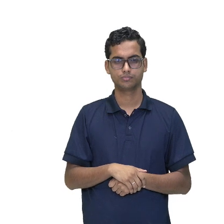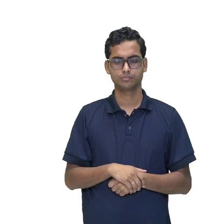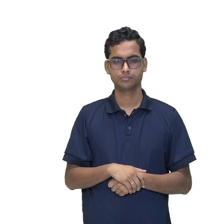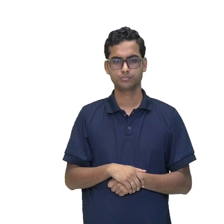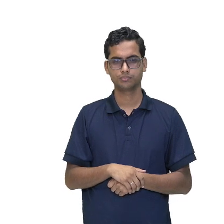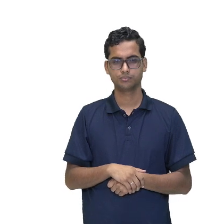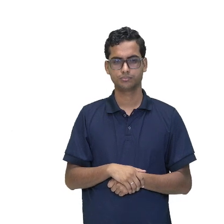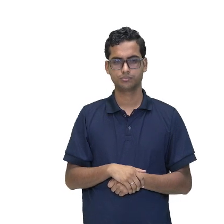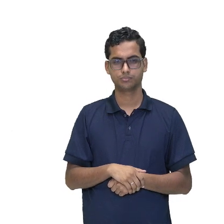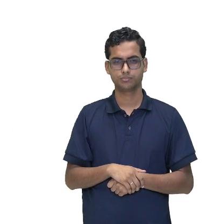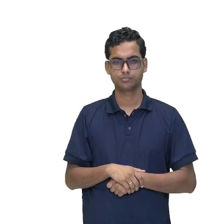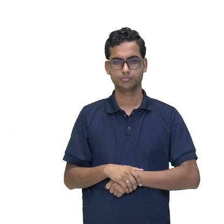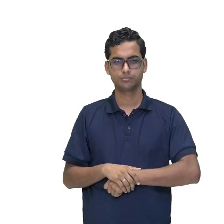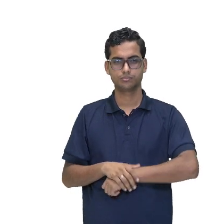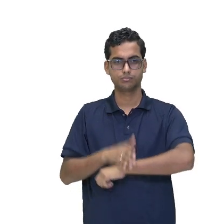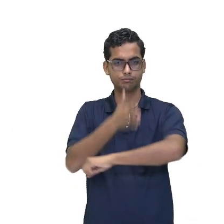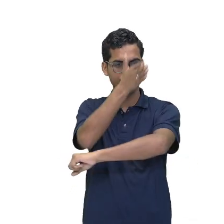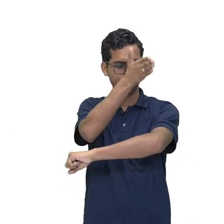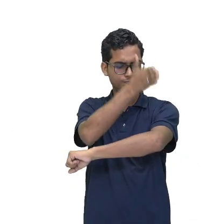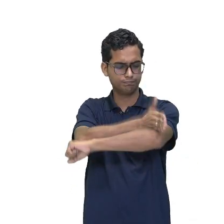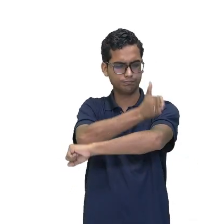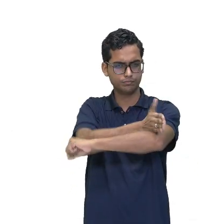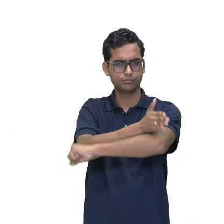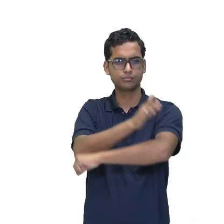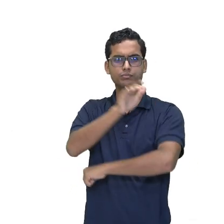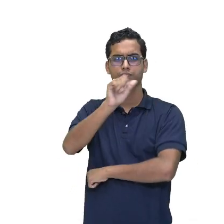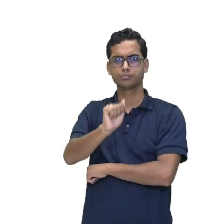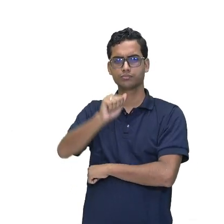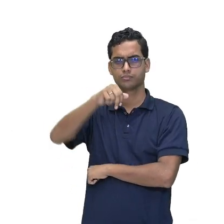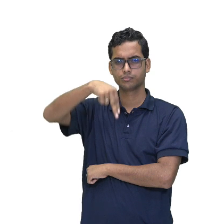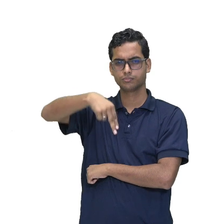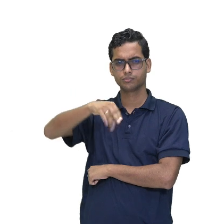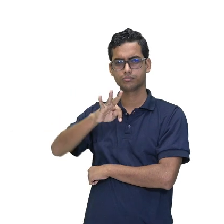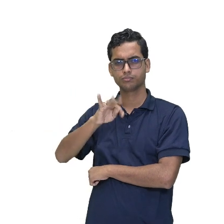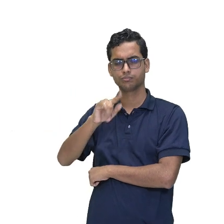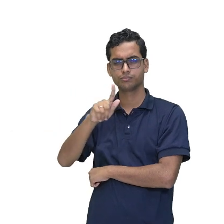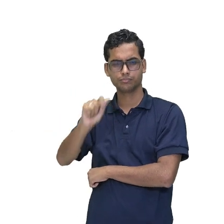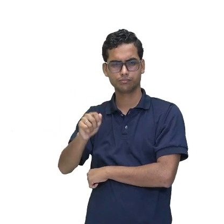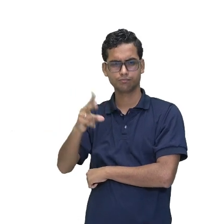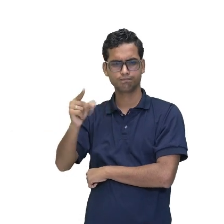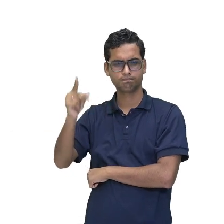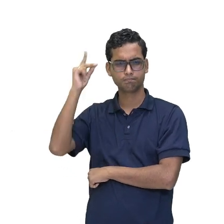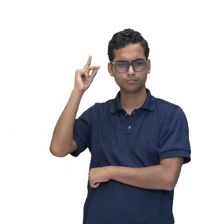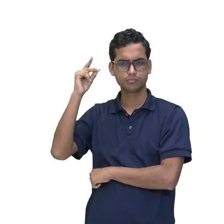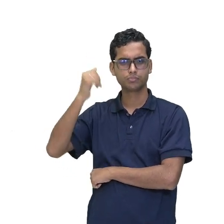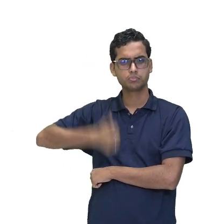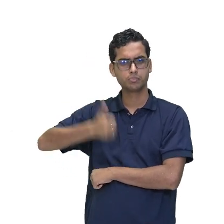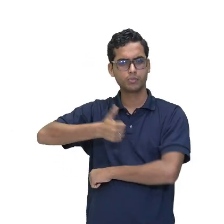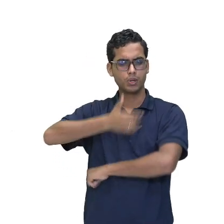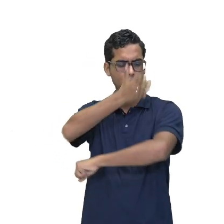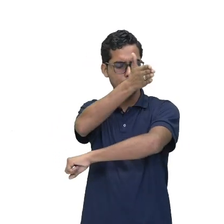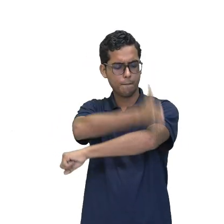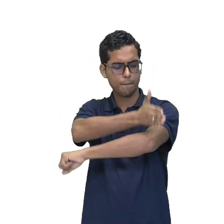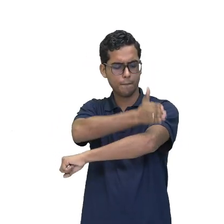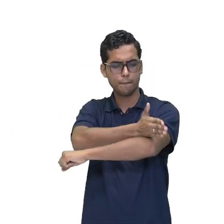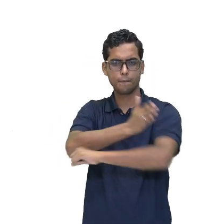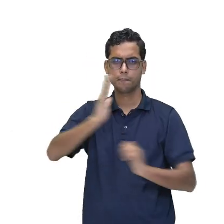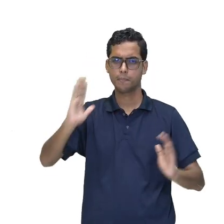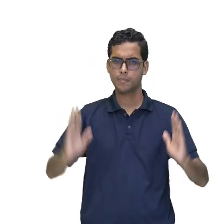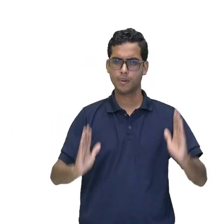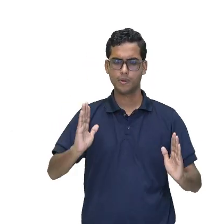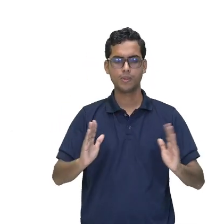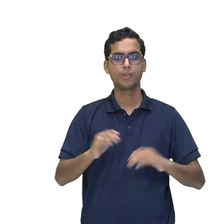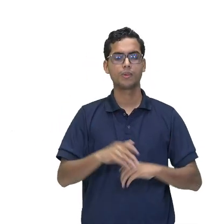inicialmente a chamada Idade Antiga, que vai ser a primeira fase, né, então aí